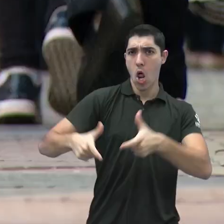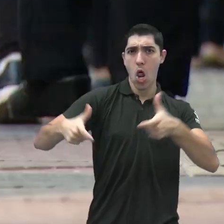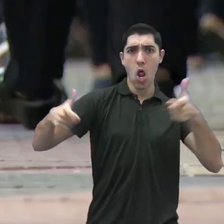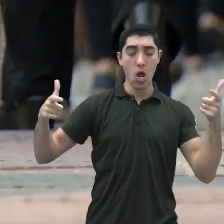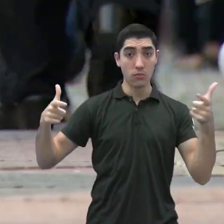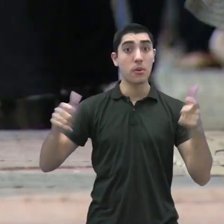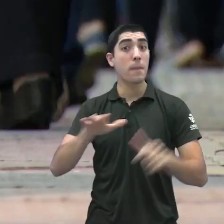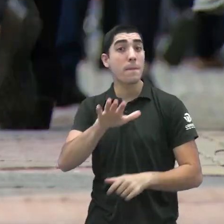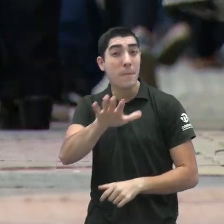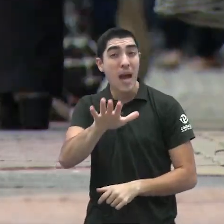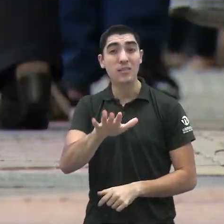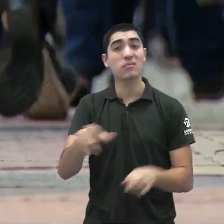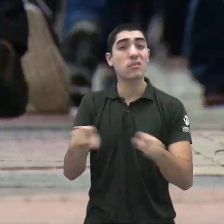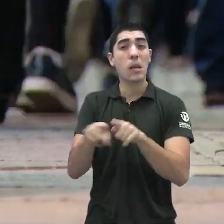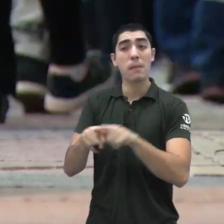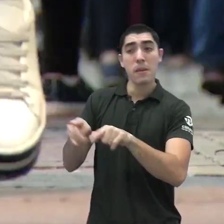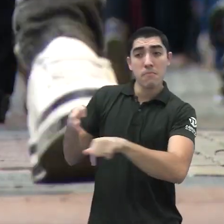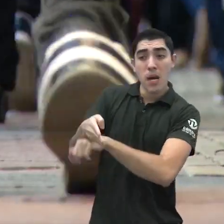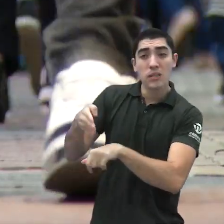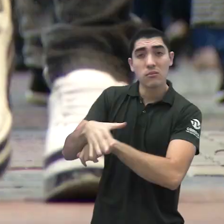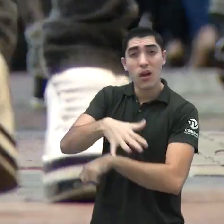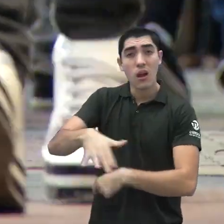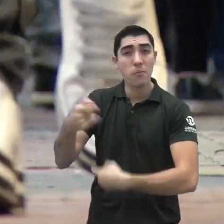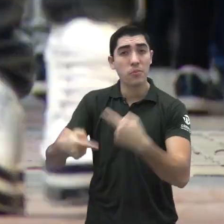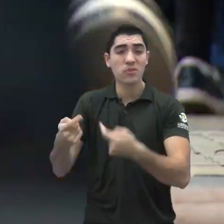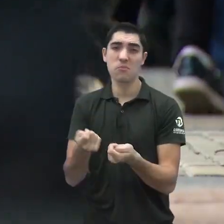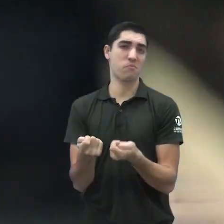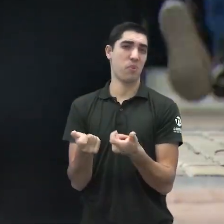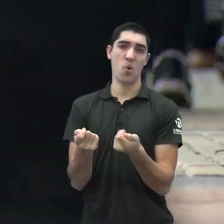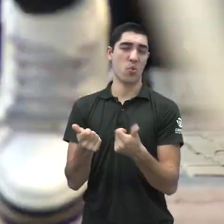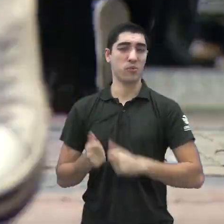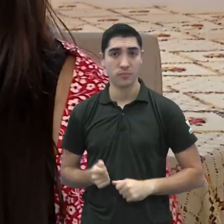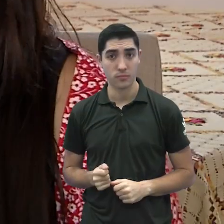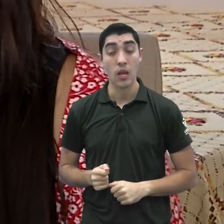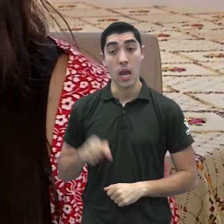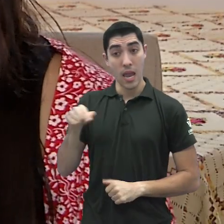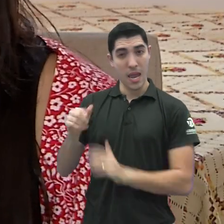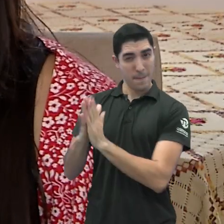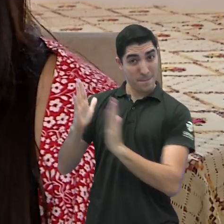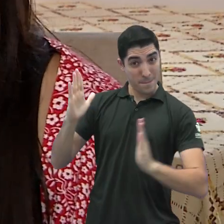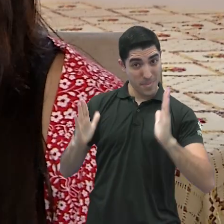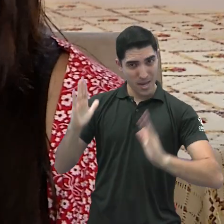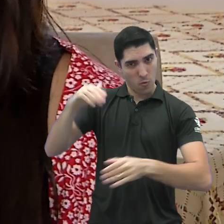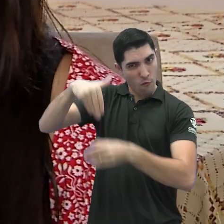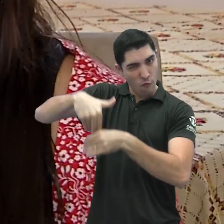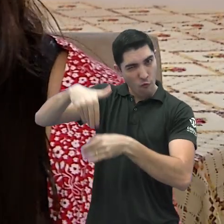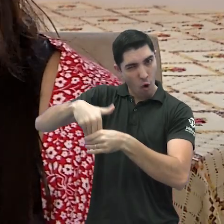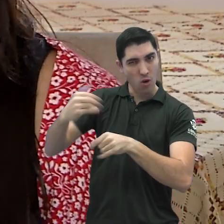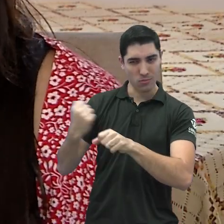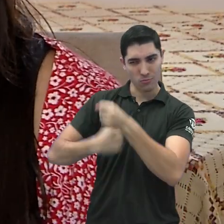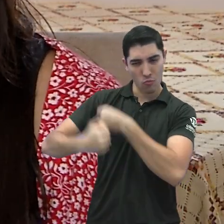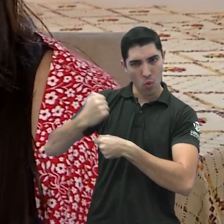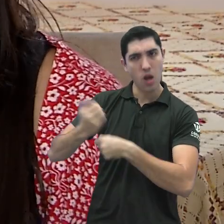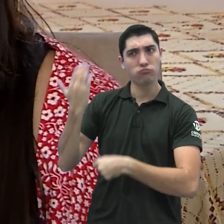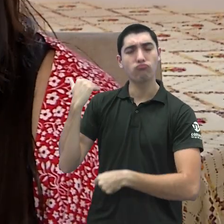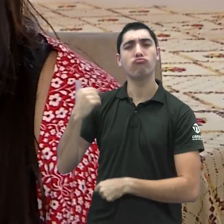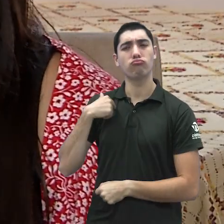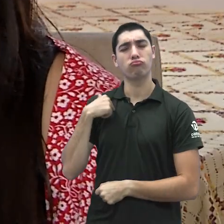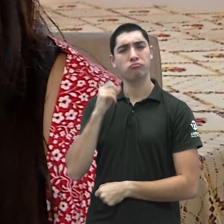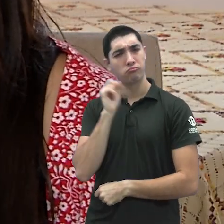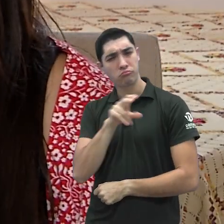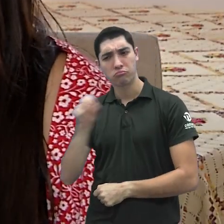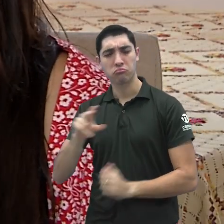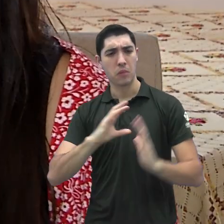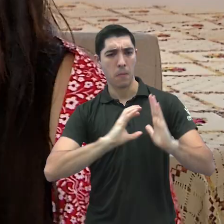país, mas, ao mesmo tempo, uma das menos representadas nos espaços de poder. Durante as eleições, você via